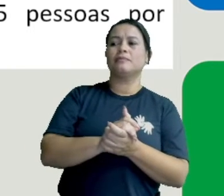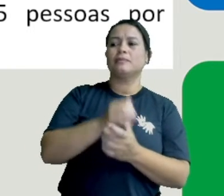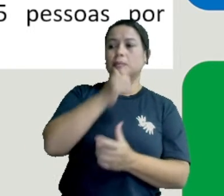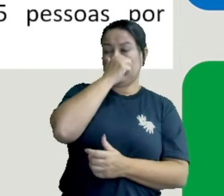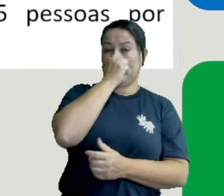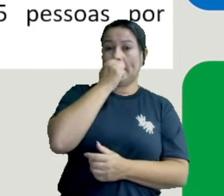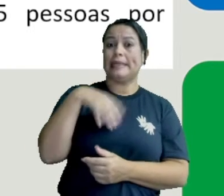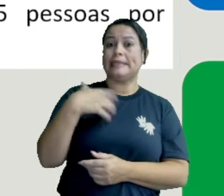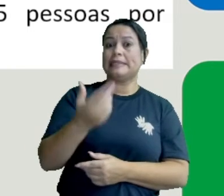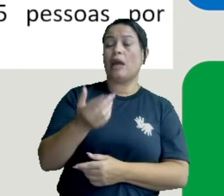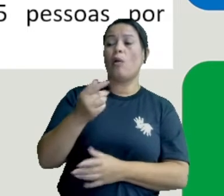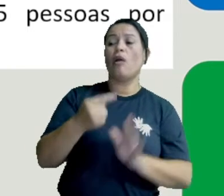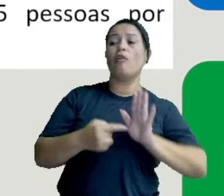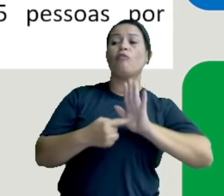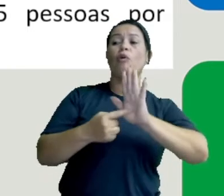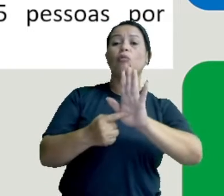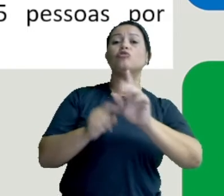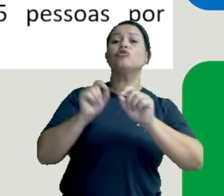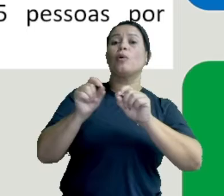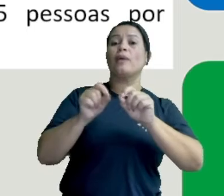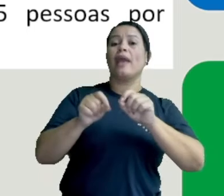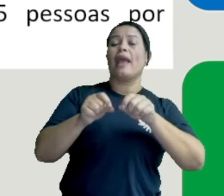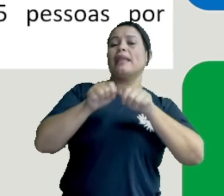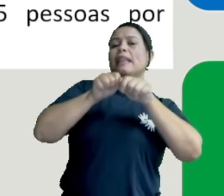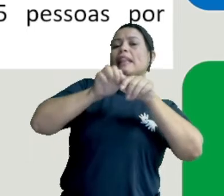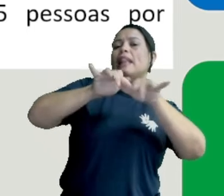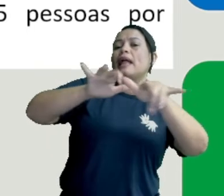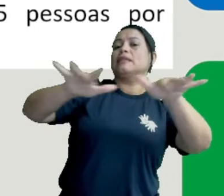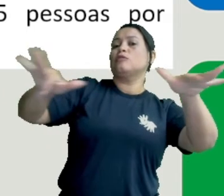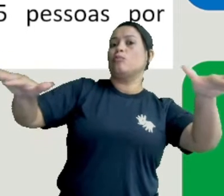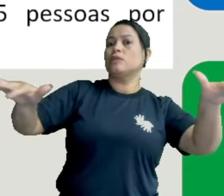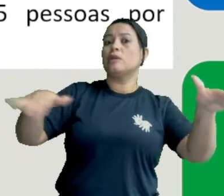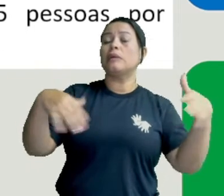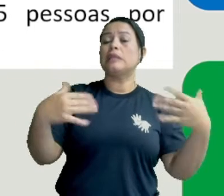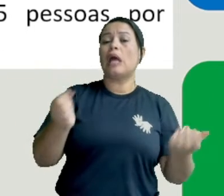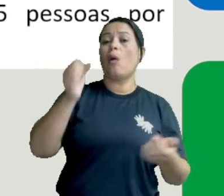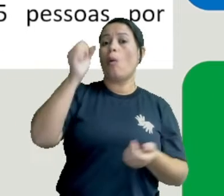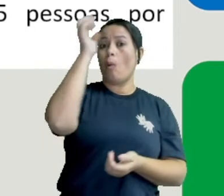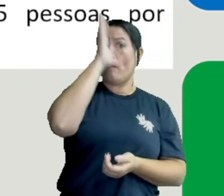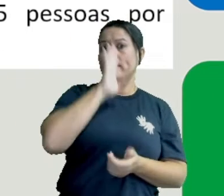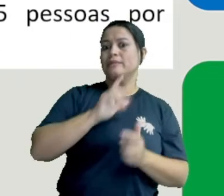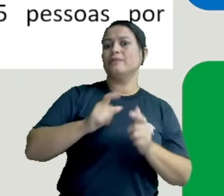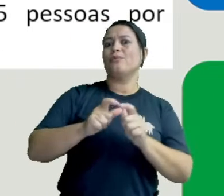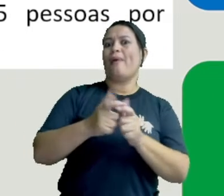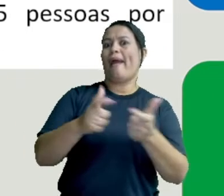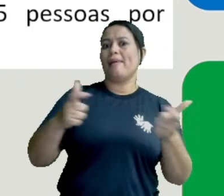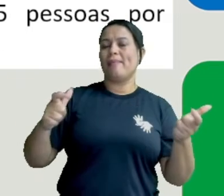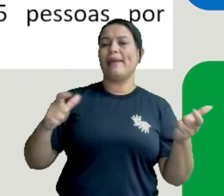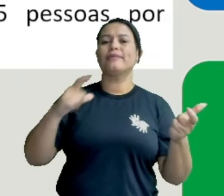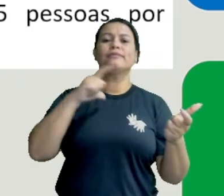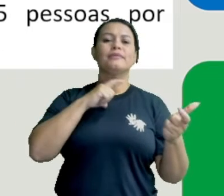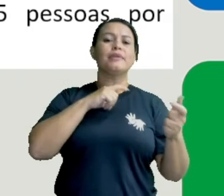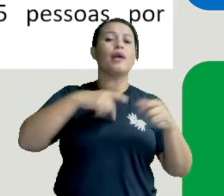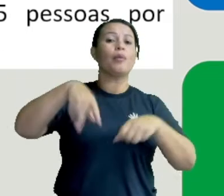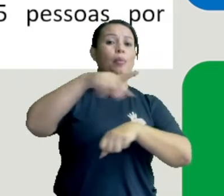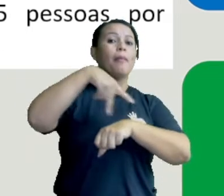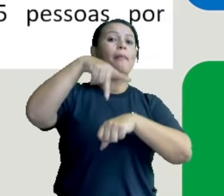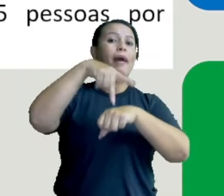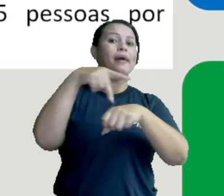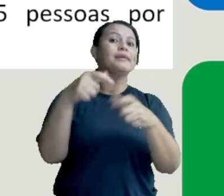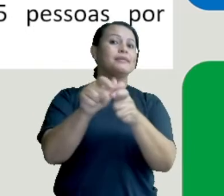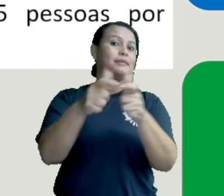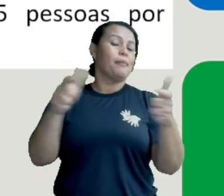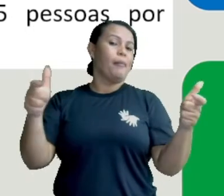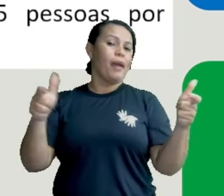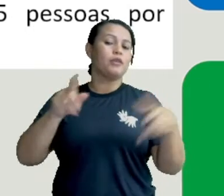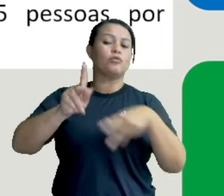frente. Nesse ponto eu vou tratar da distribuição. O Brasil, pessoal, como vocês sabem, é um país imenso. E sendo um país imenso, a população ela vai estar